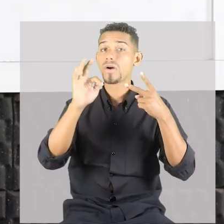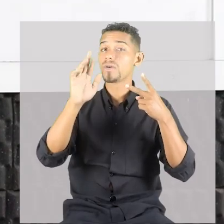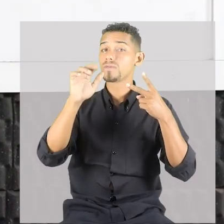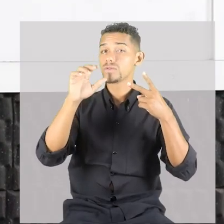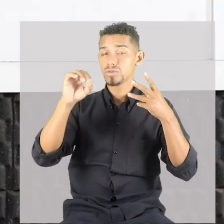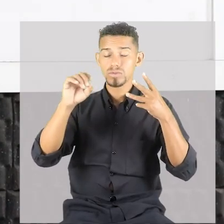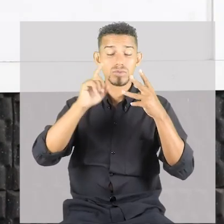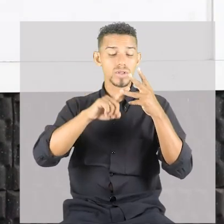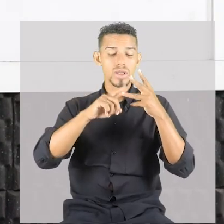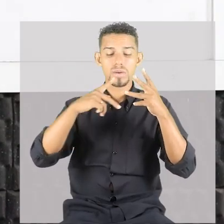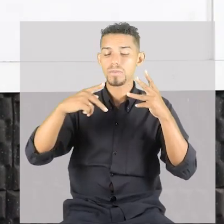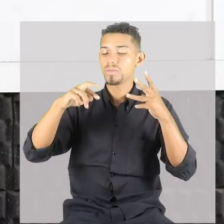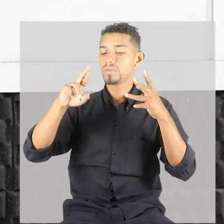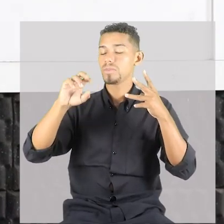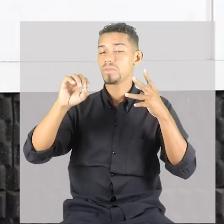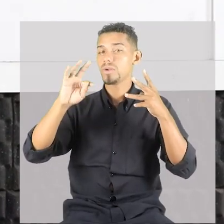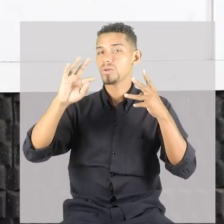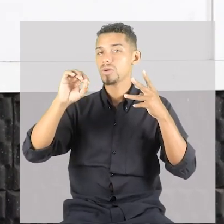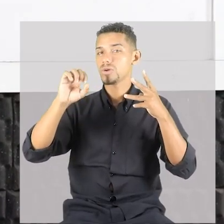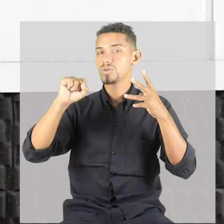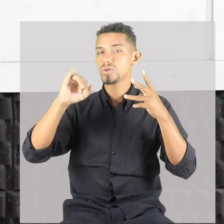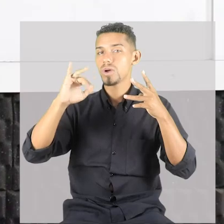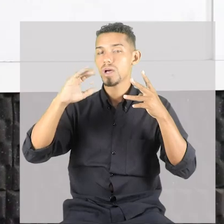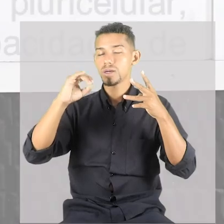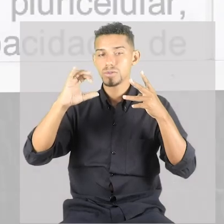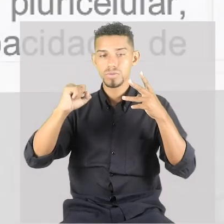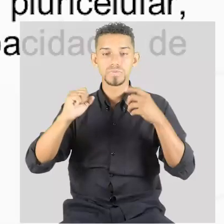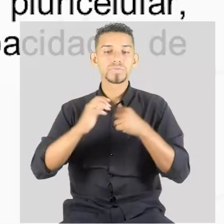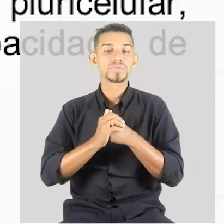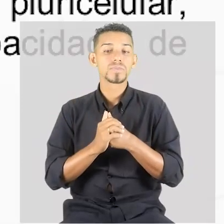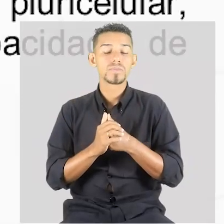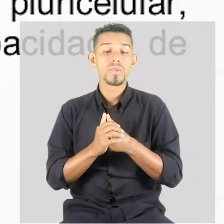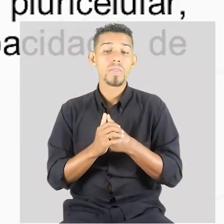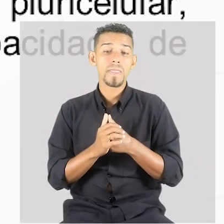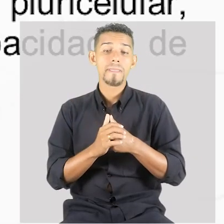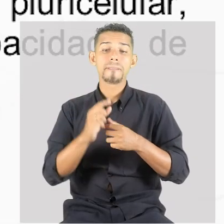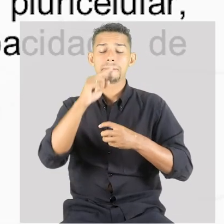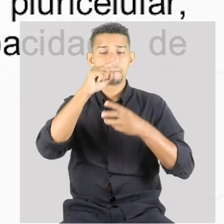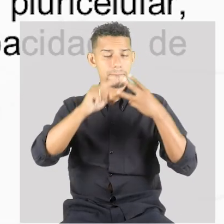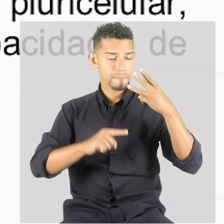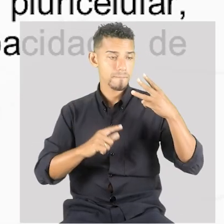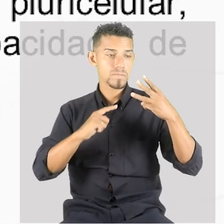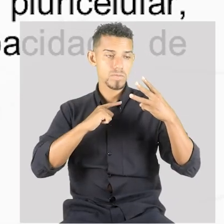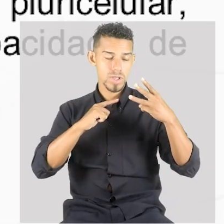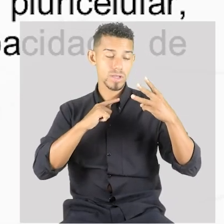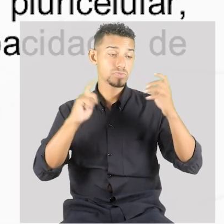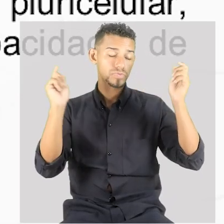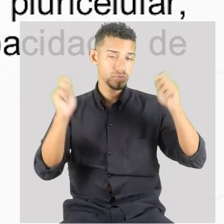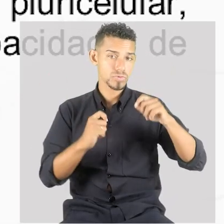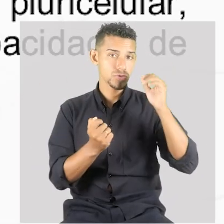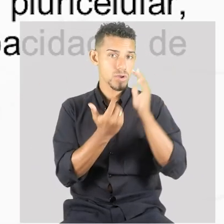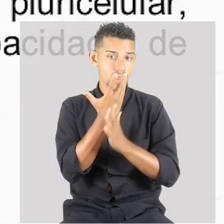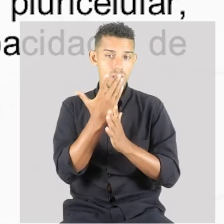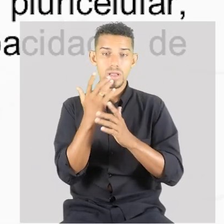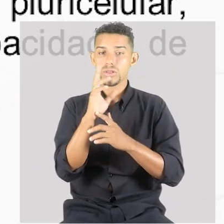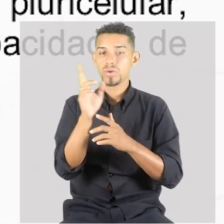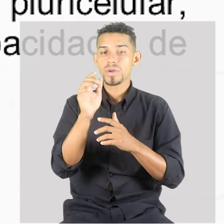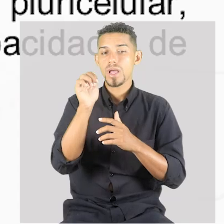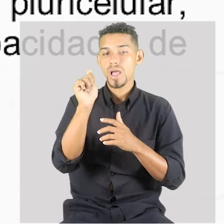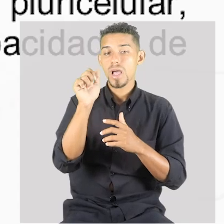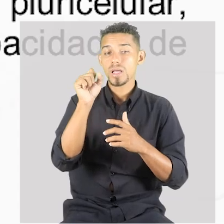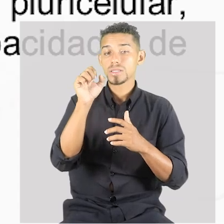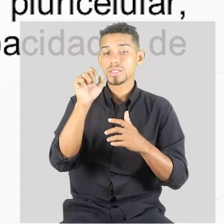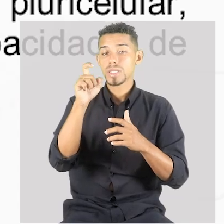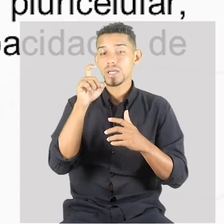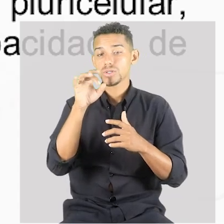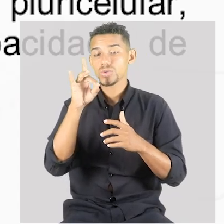e sobraram os protozoários, tá? Ele coloca para vocês que tem capacidade de fazer uma reprodução assexuada ou